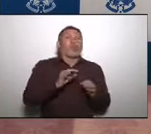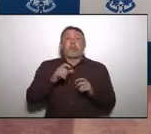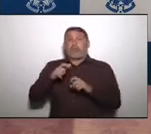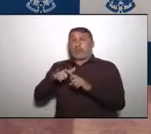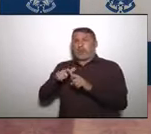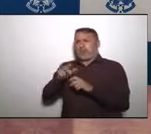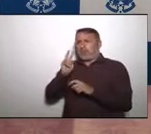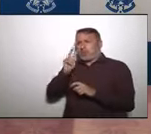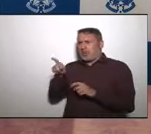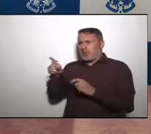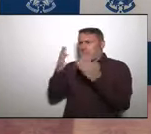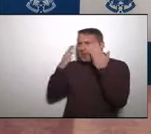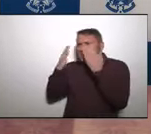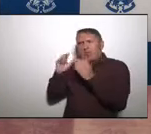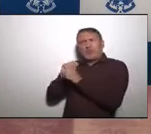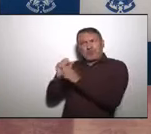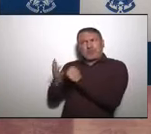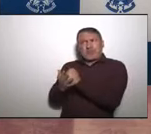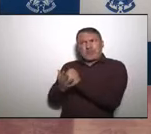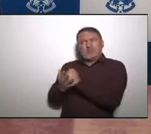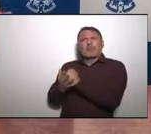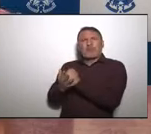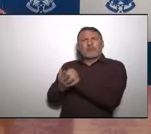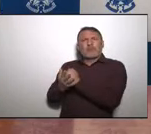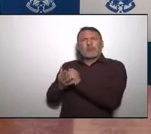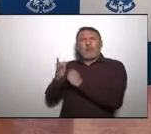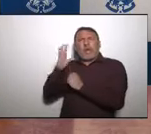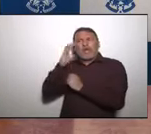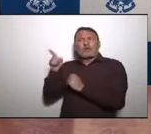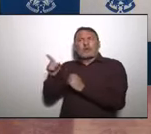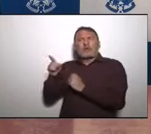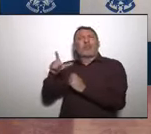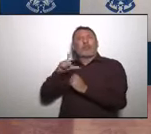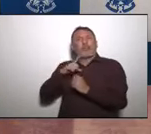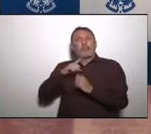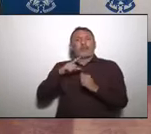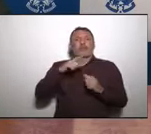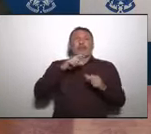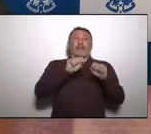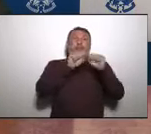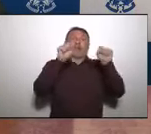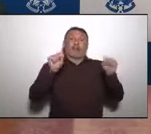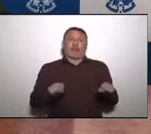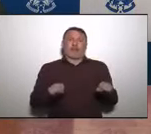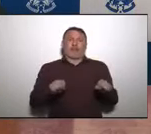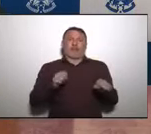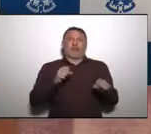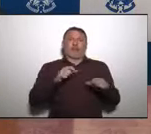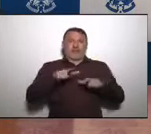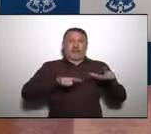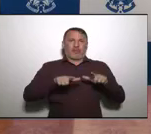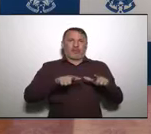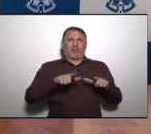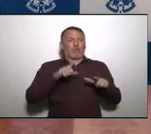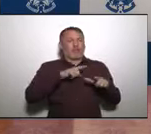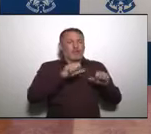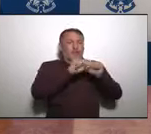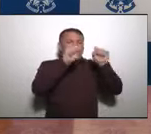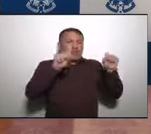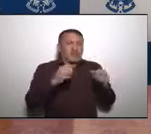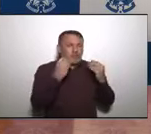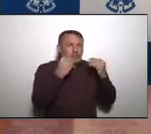uma suspeição de Covid, tem hoje um sistema que os profissionais de saúde têm a senha, entra no sistema e lança. Se vocês verificarem